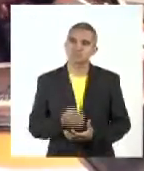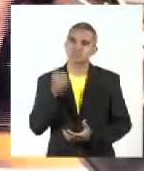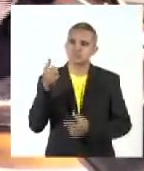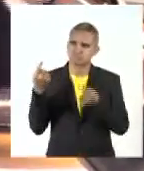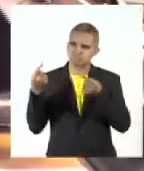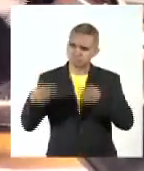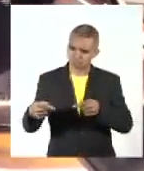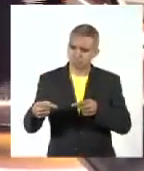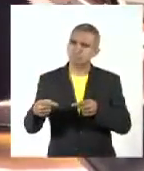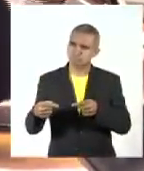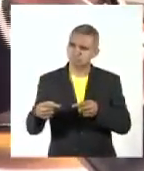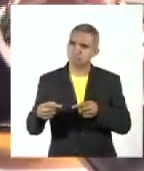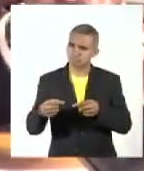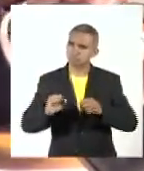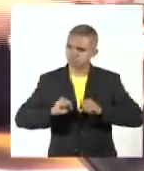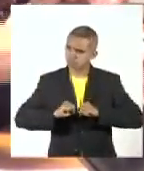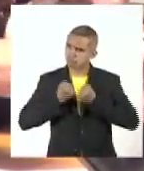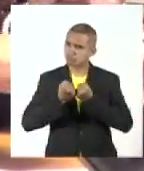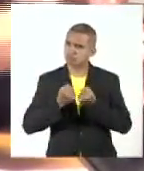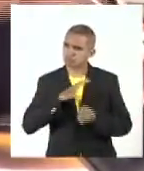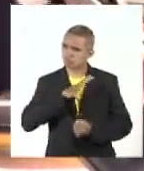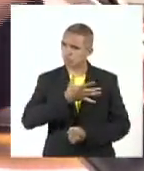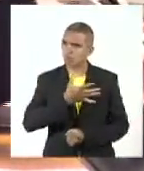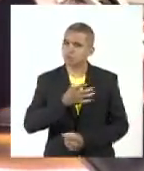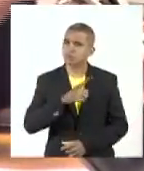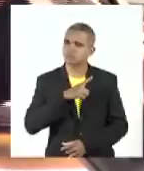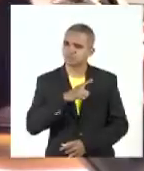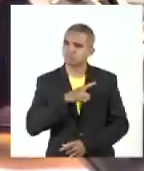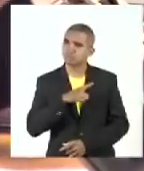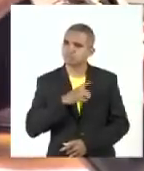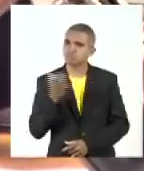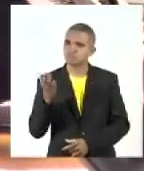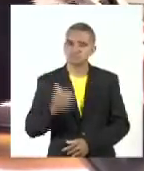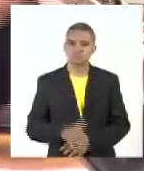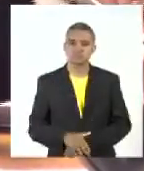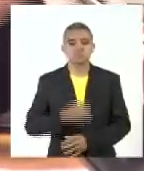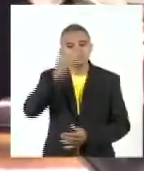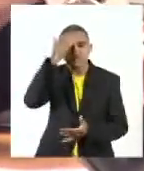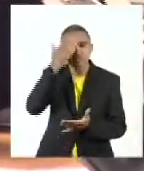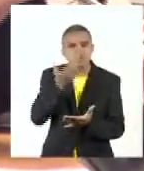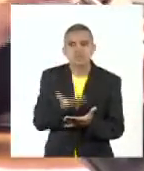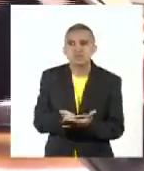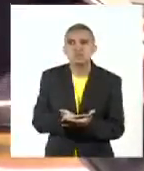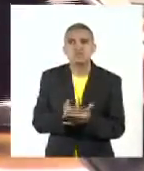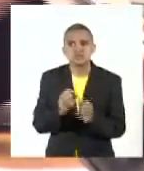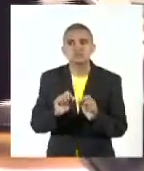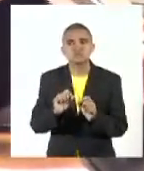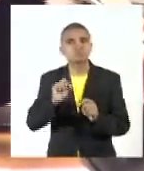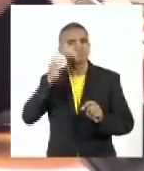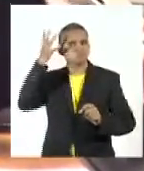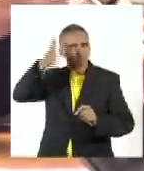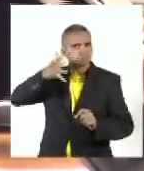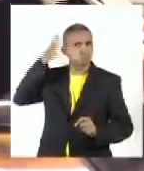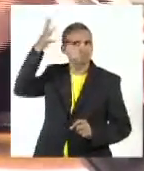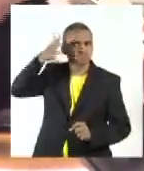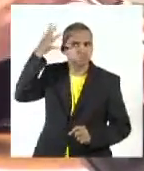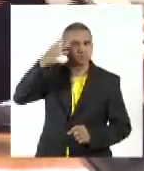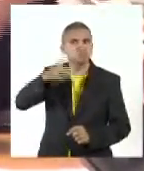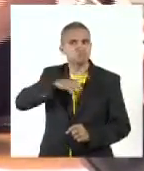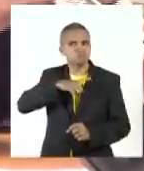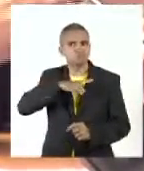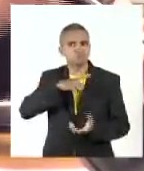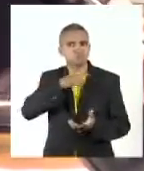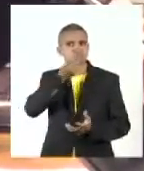oposição, uma guerreira aguerrida e acredita nas palavras que fala, confia nas palavras que fala. Por isso,